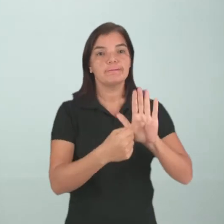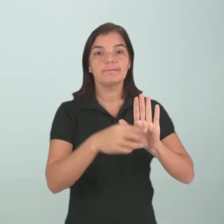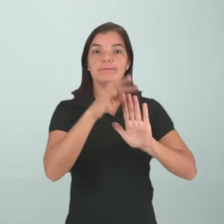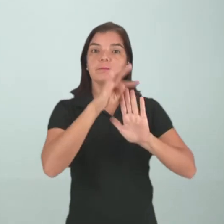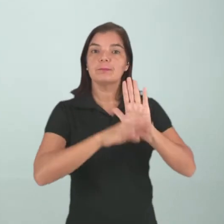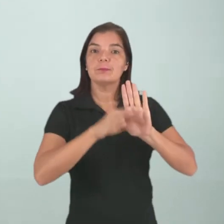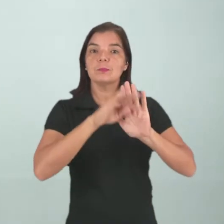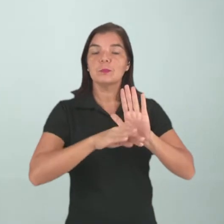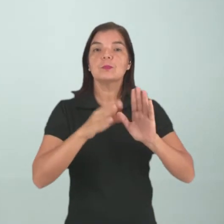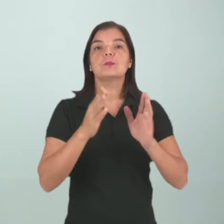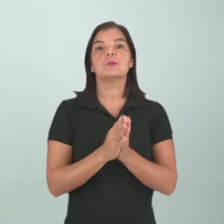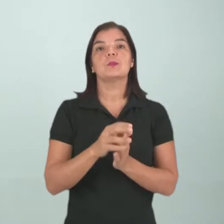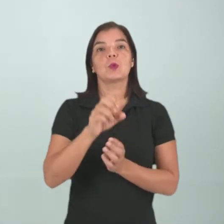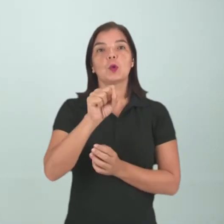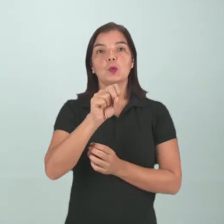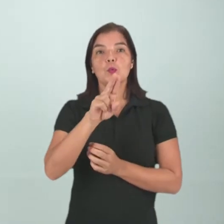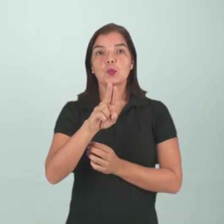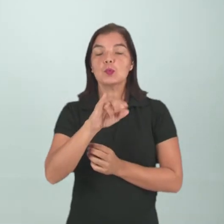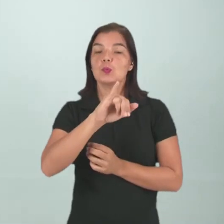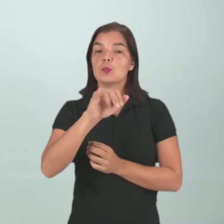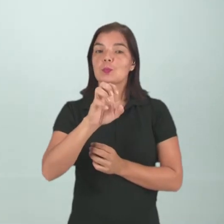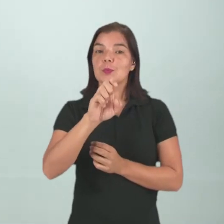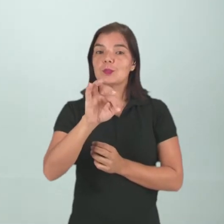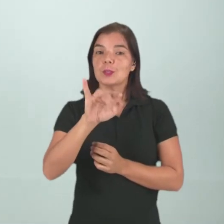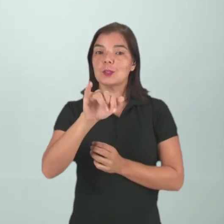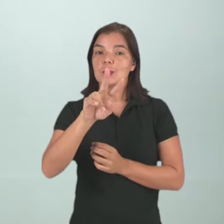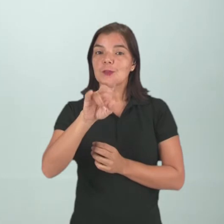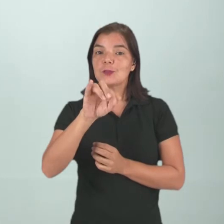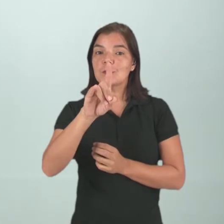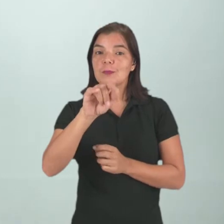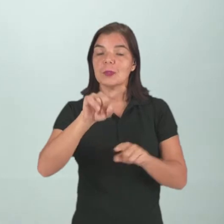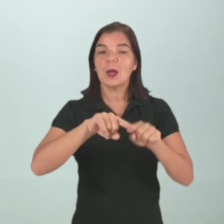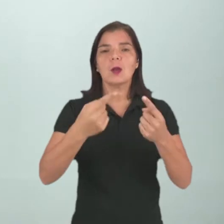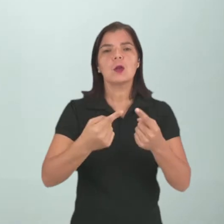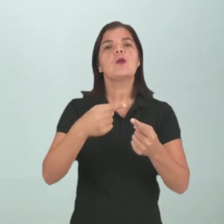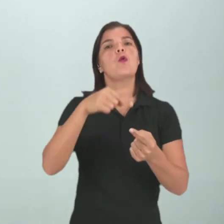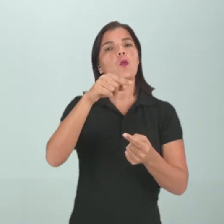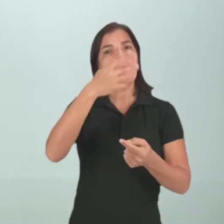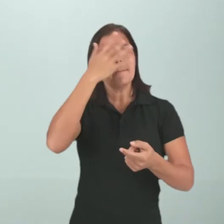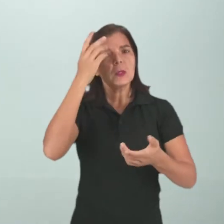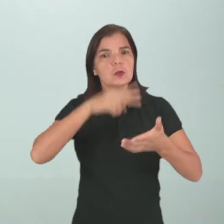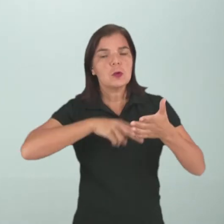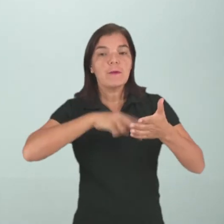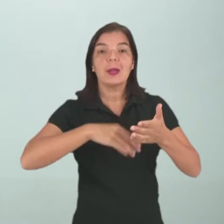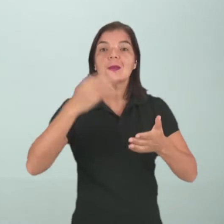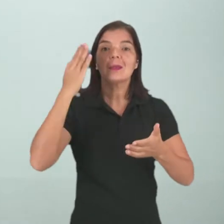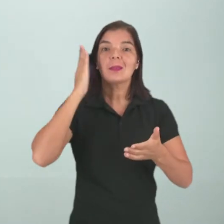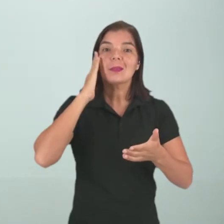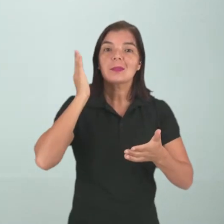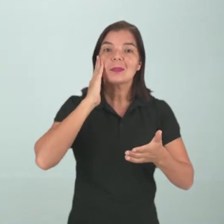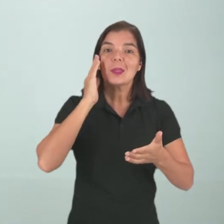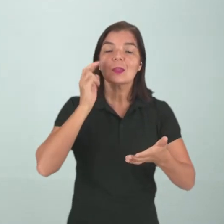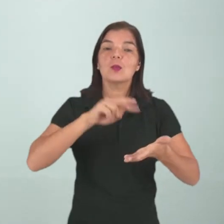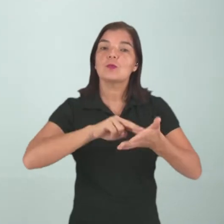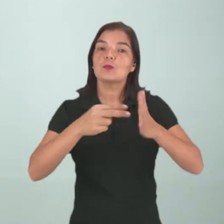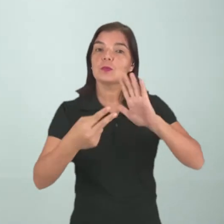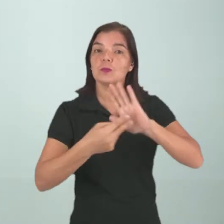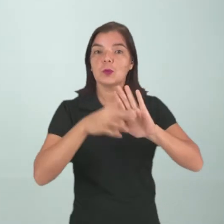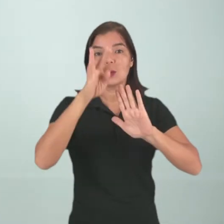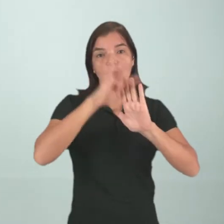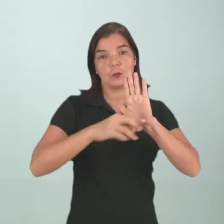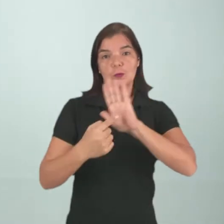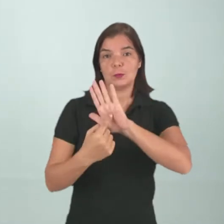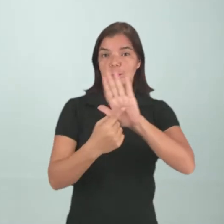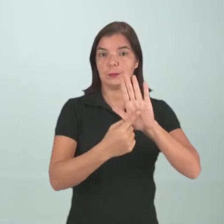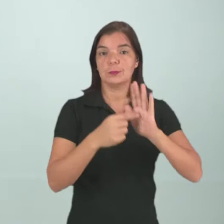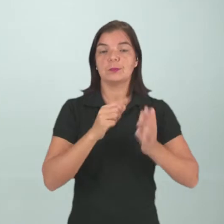termo subjetividade. Então, o leitor vai atribuir sentido àquele texto literário que está sendo